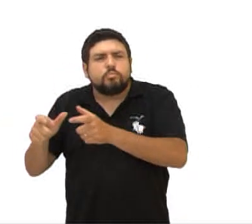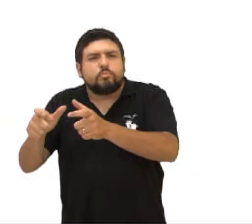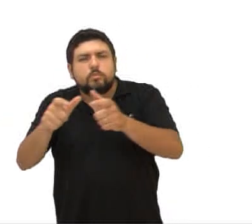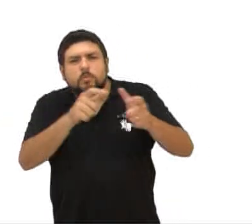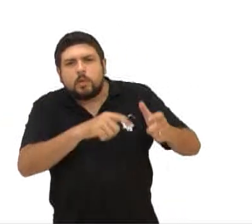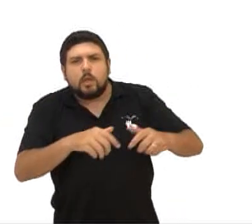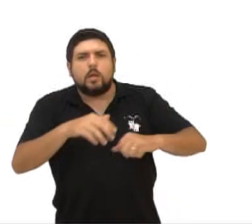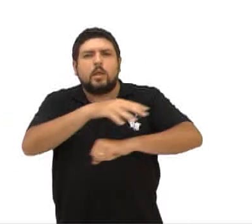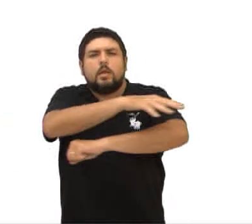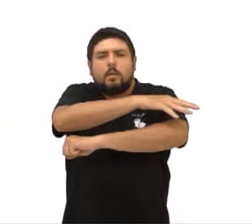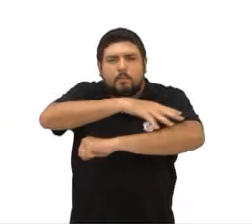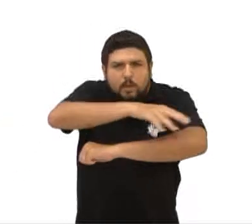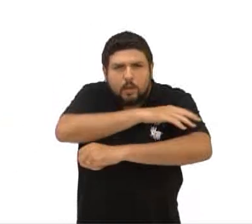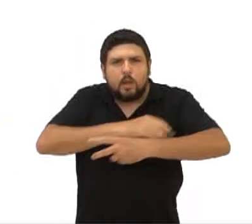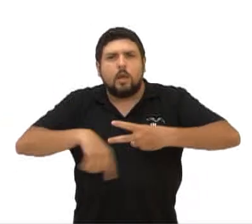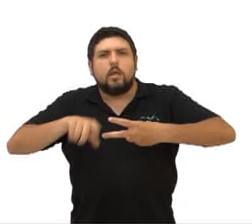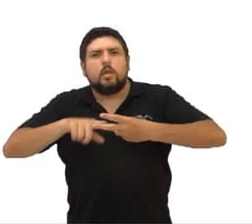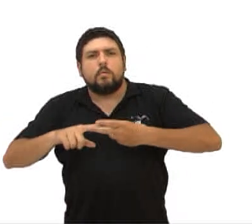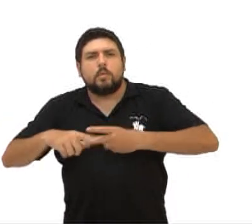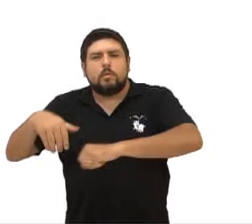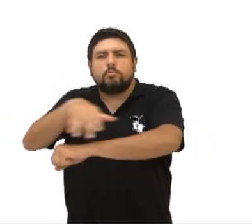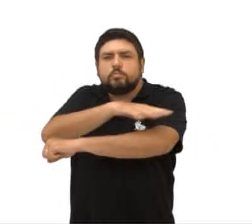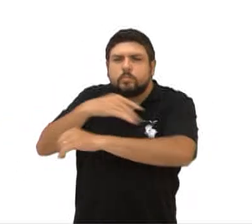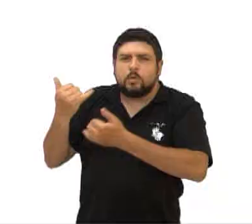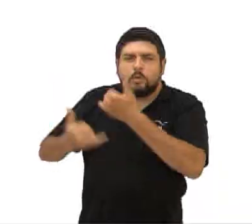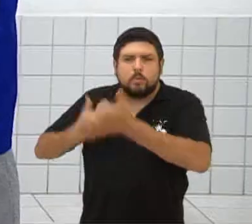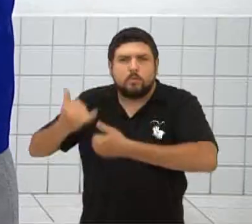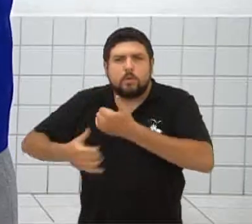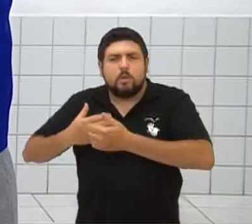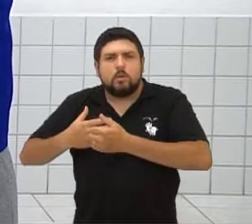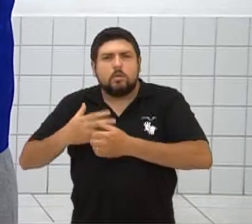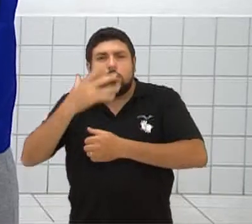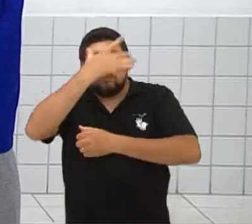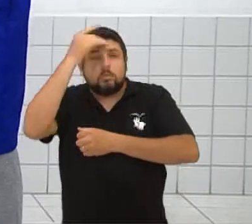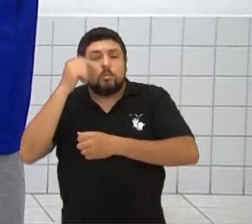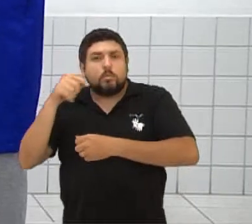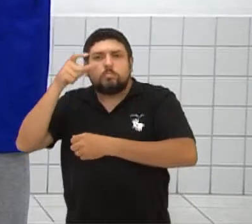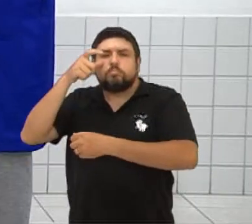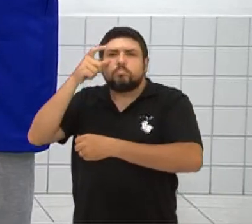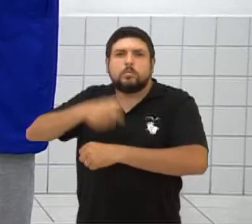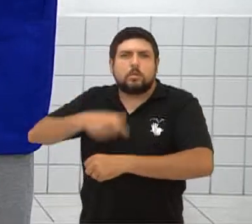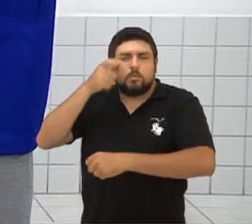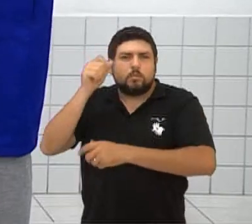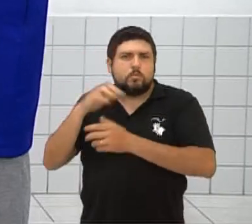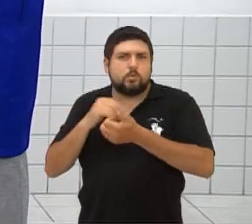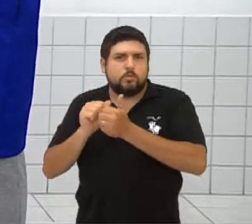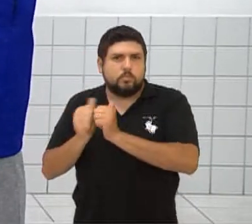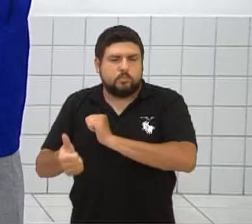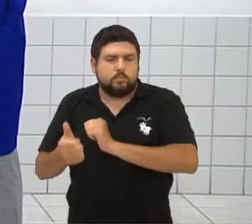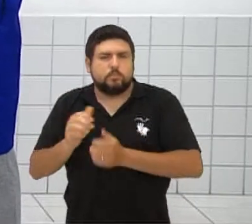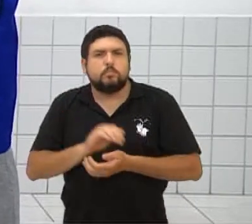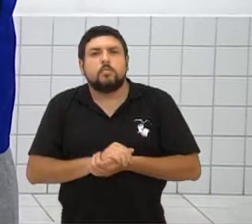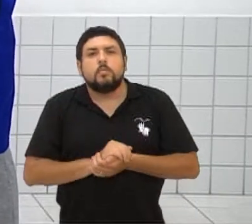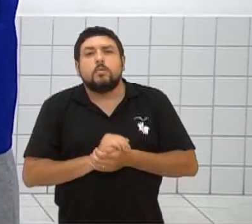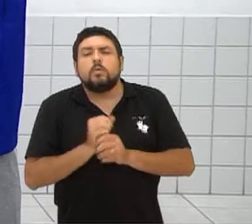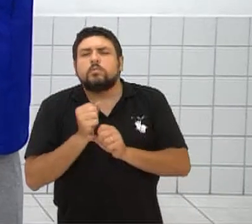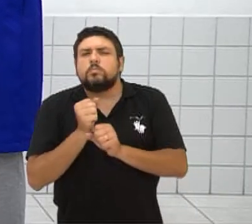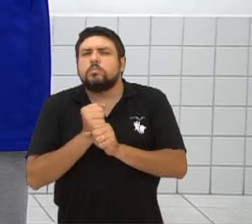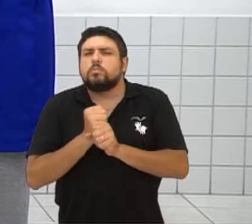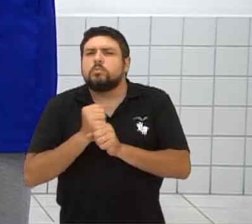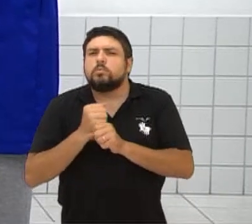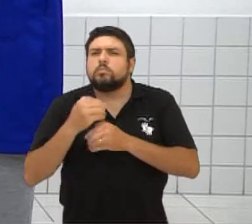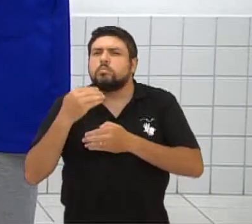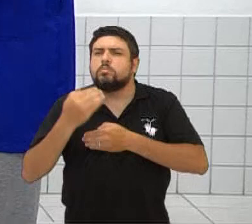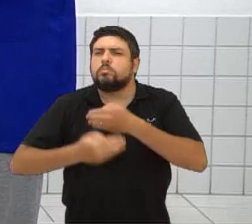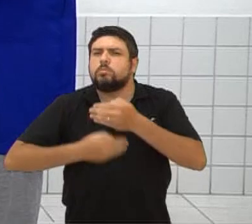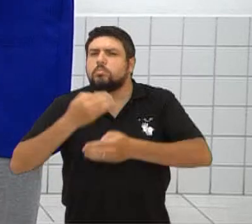praças, playgrounds. Isso faz com que as pessoas comecem a conhecer mais o esporte. Só alguns anos depois, lá na cidade de